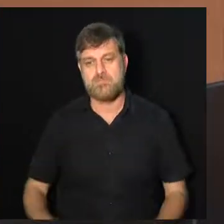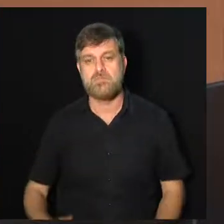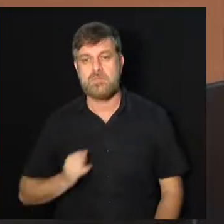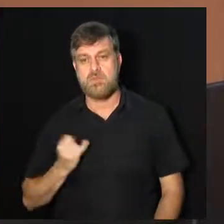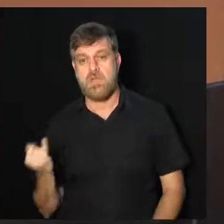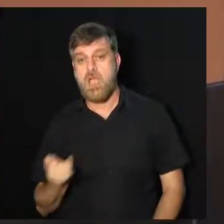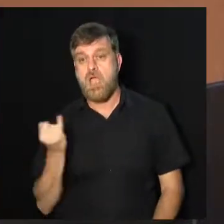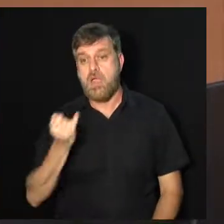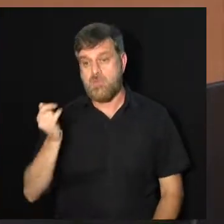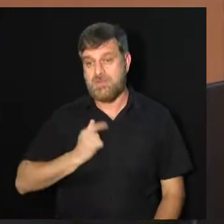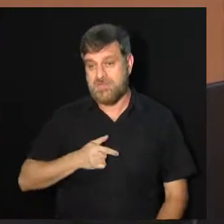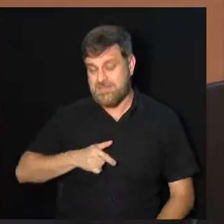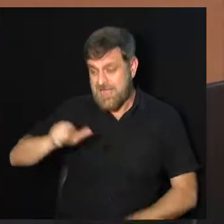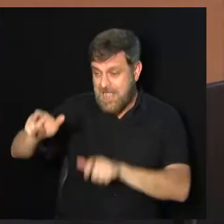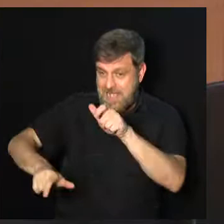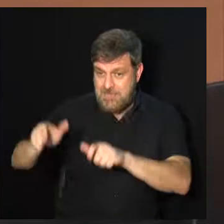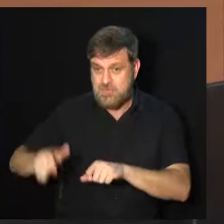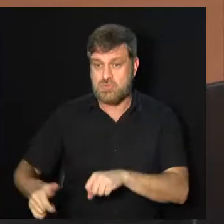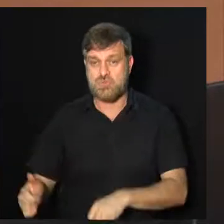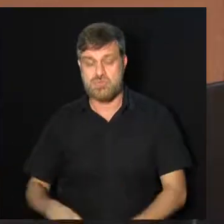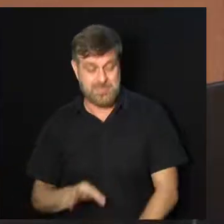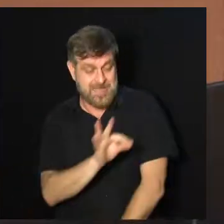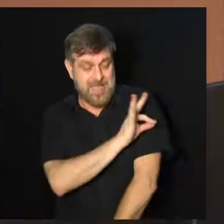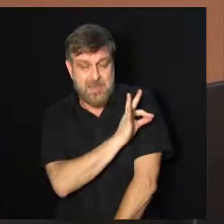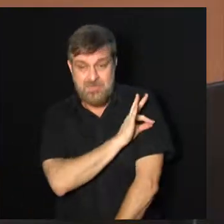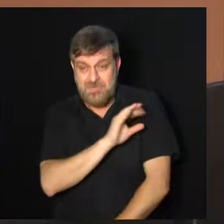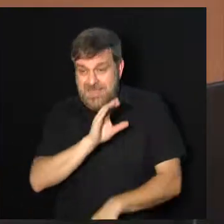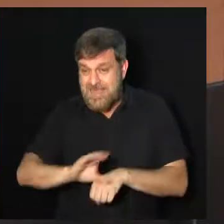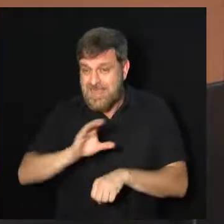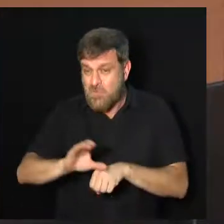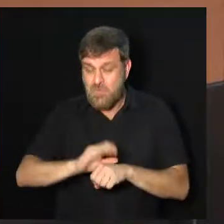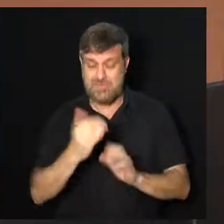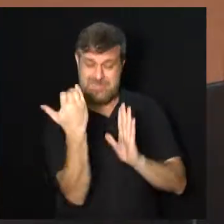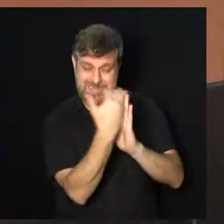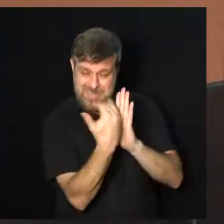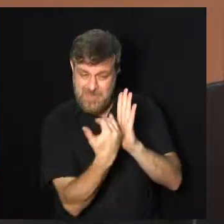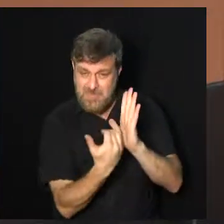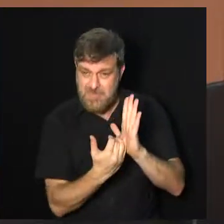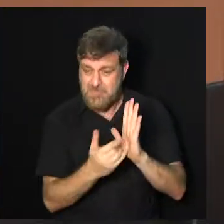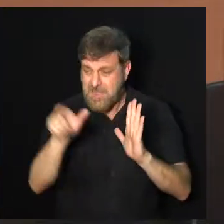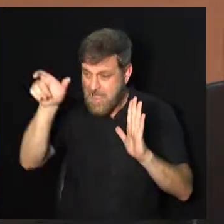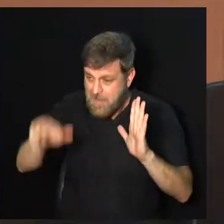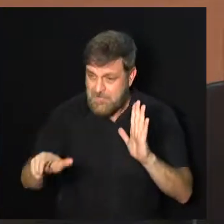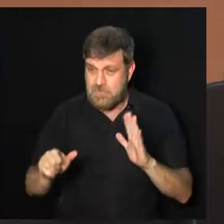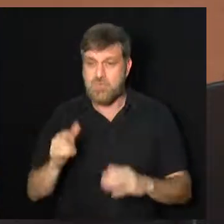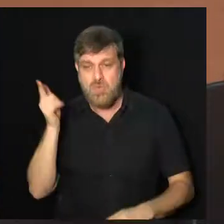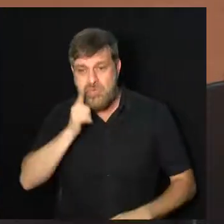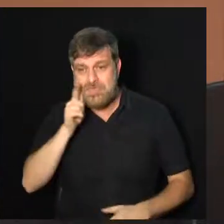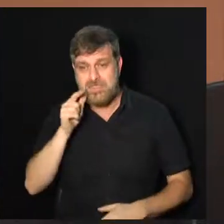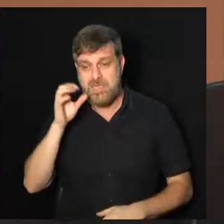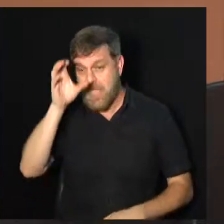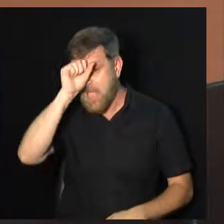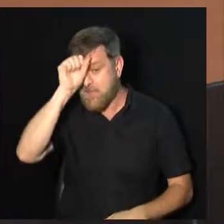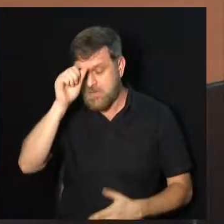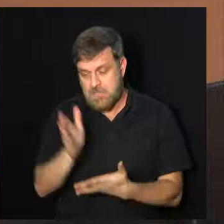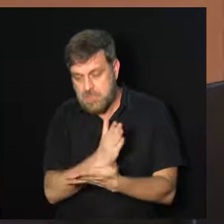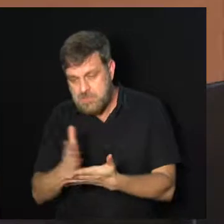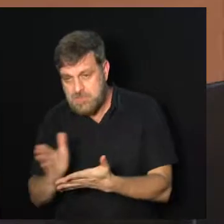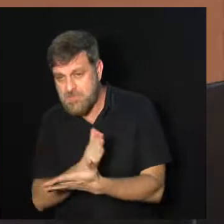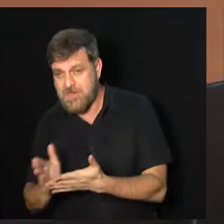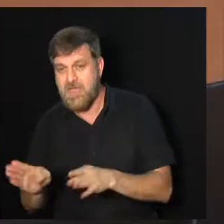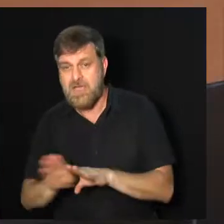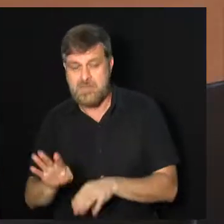importante a capacitação das cooperativas pela prefeitura, ter de fato um programa de capacitação sistemático, né? A definição